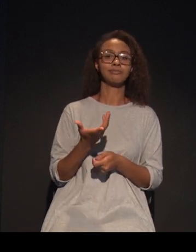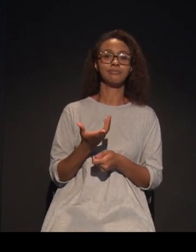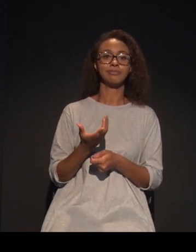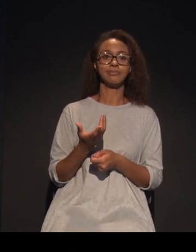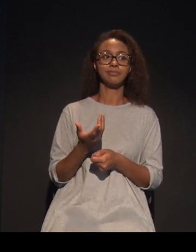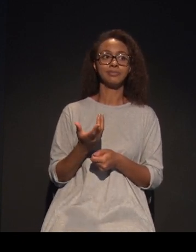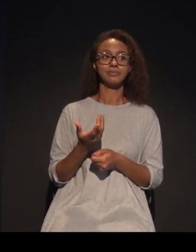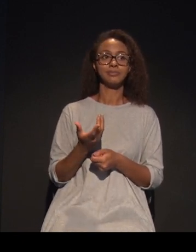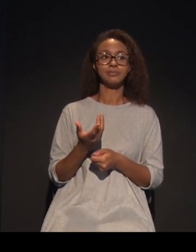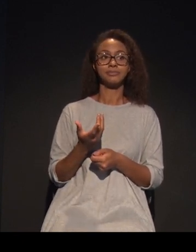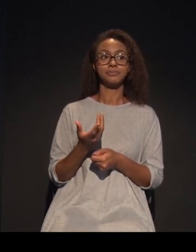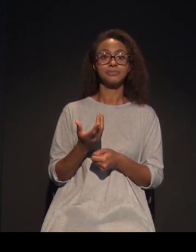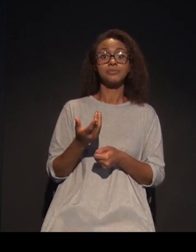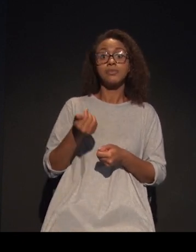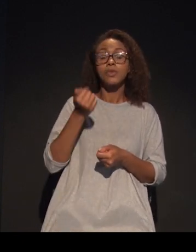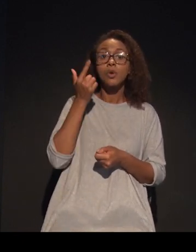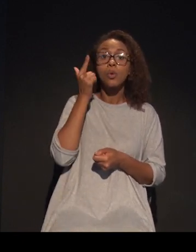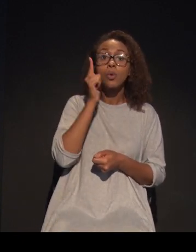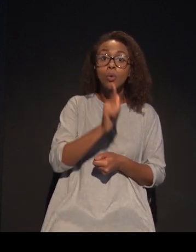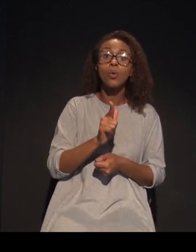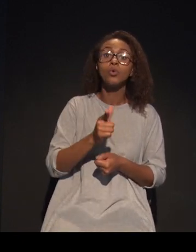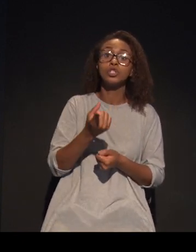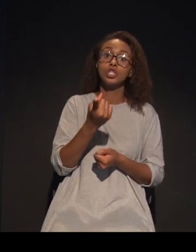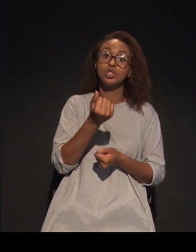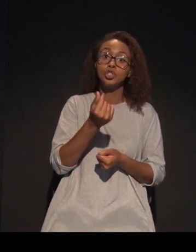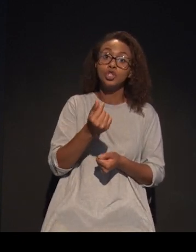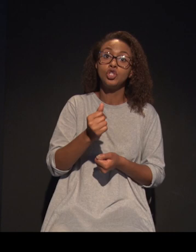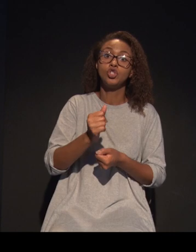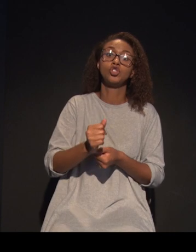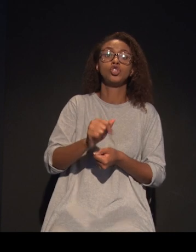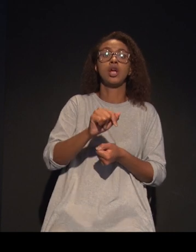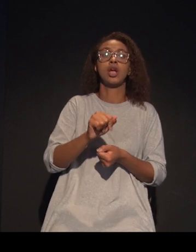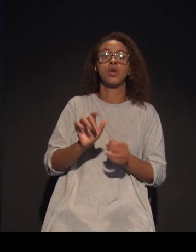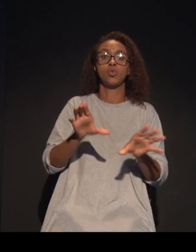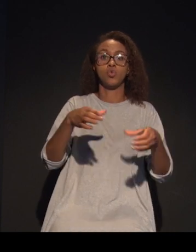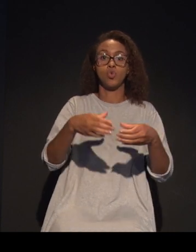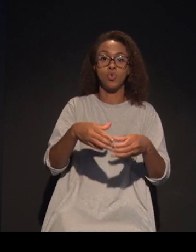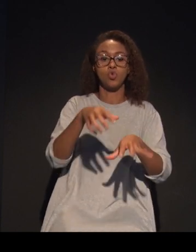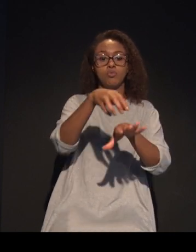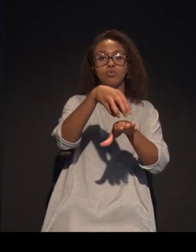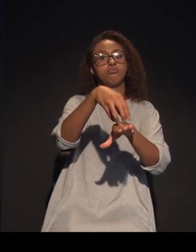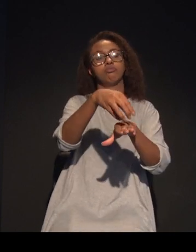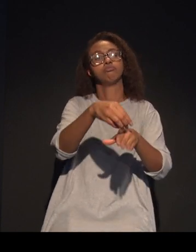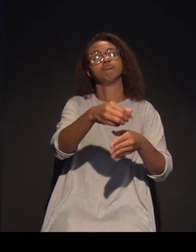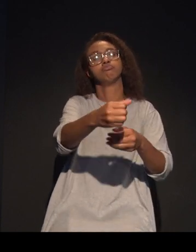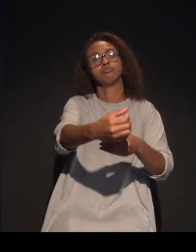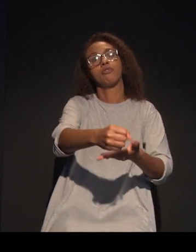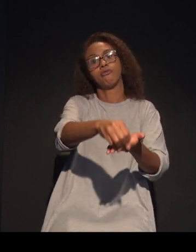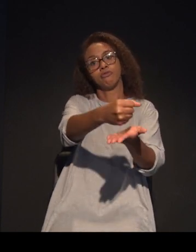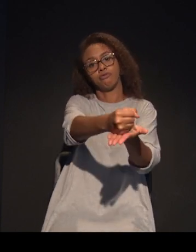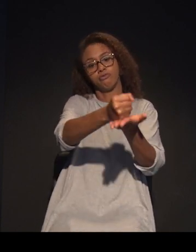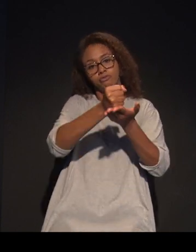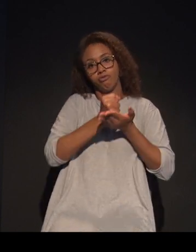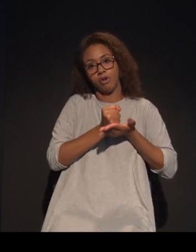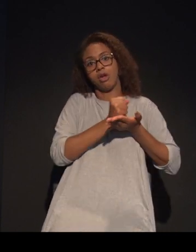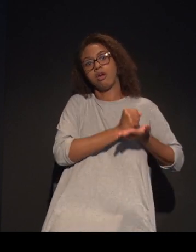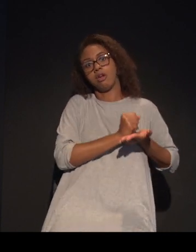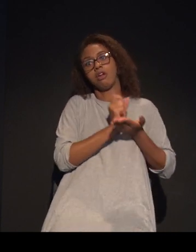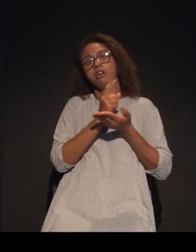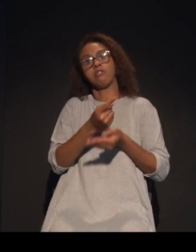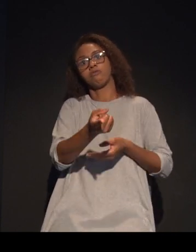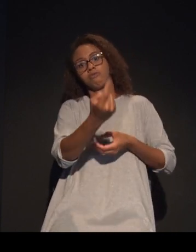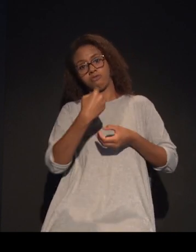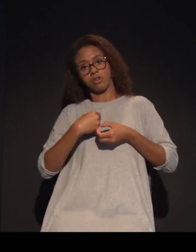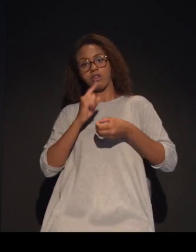participou o time e para que eles possam retornar também não é aquele barco que faz o transporte também né não